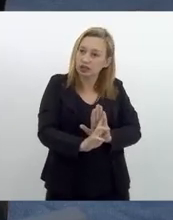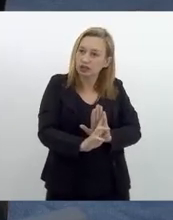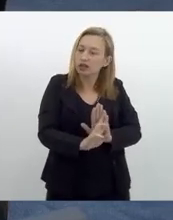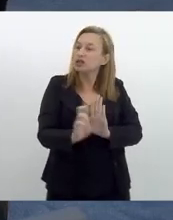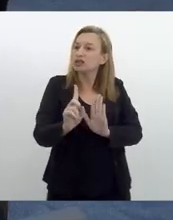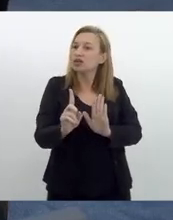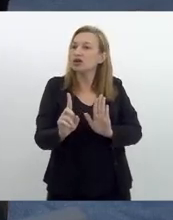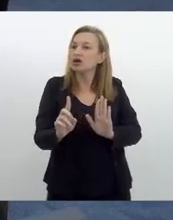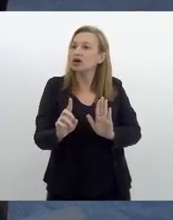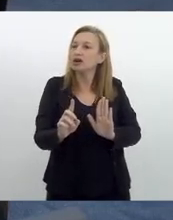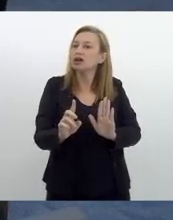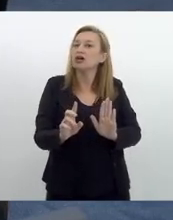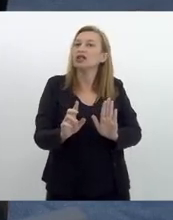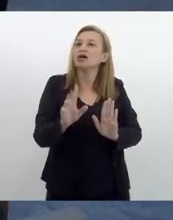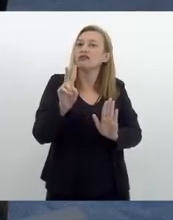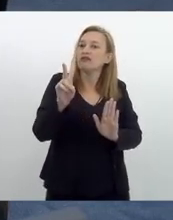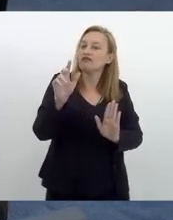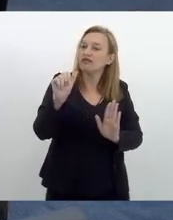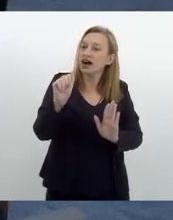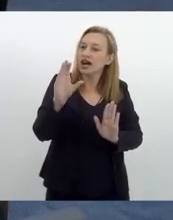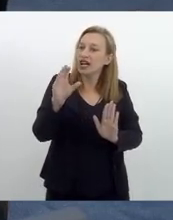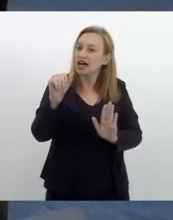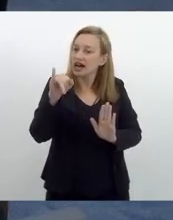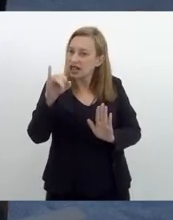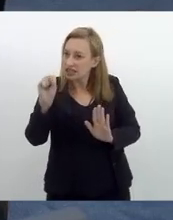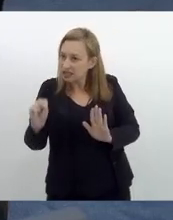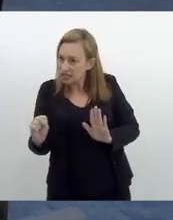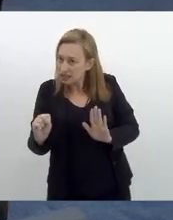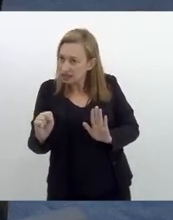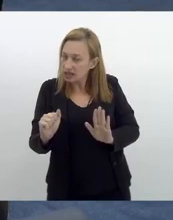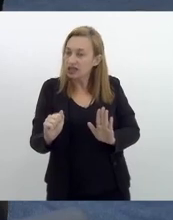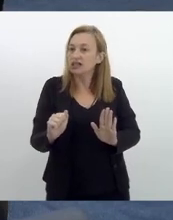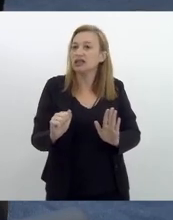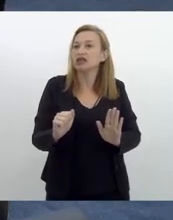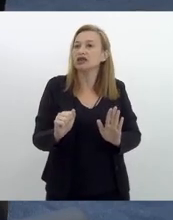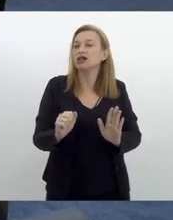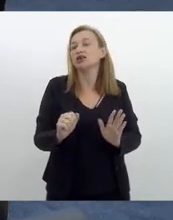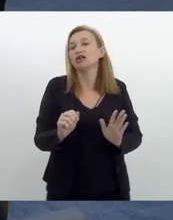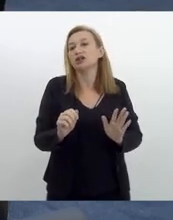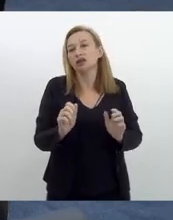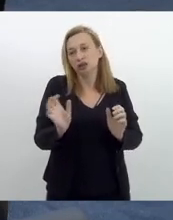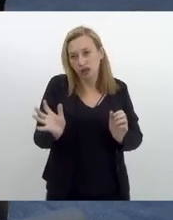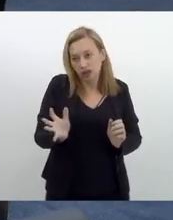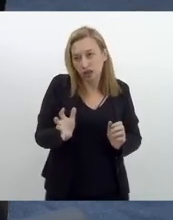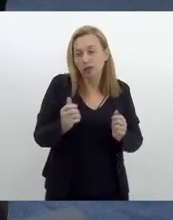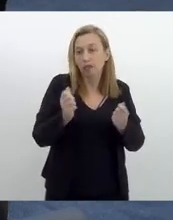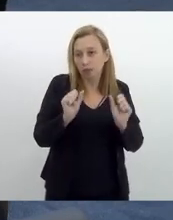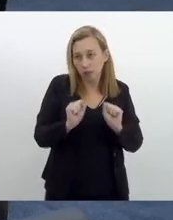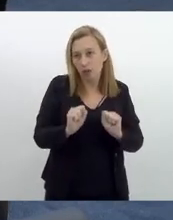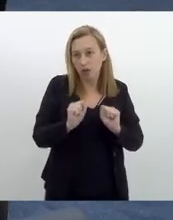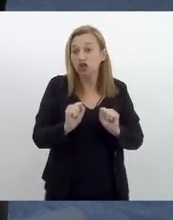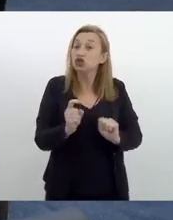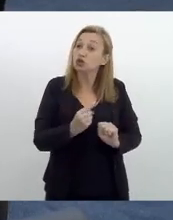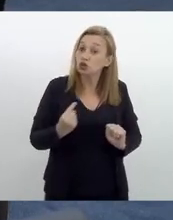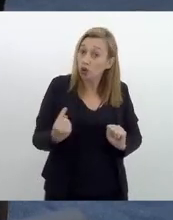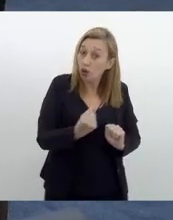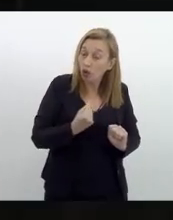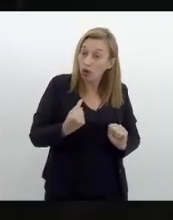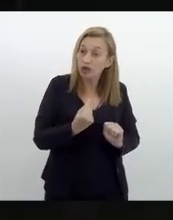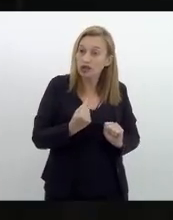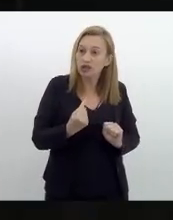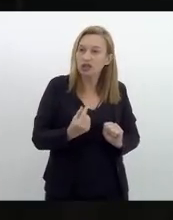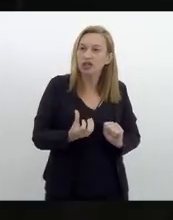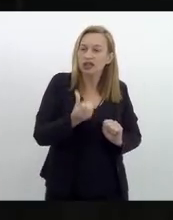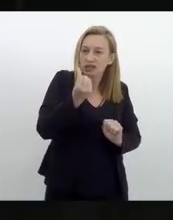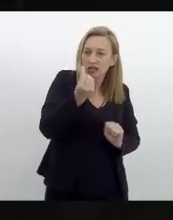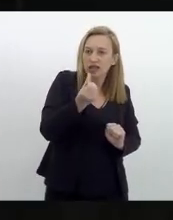a questão da vacância, salvo as excepcionalidades que é possível, inclusive aqui, nós gravamos 6